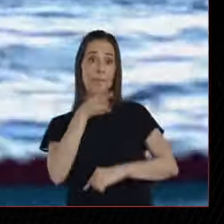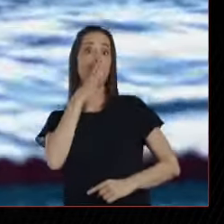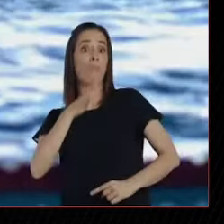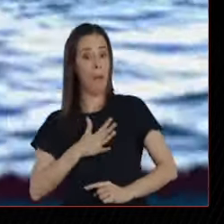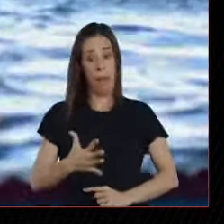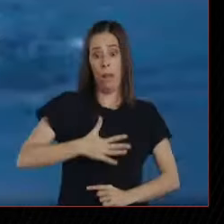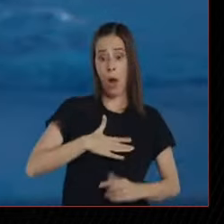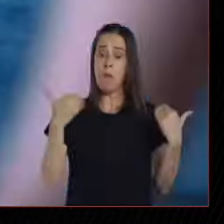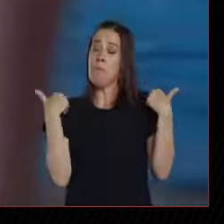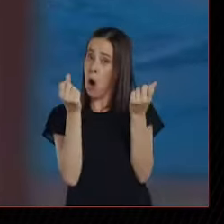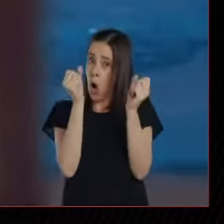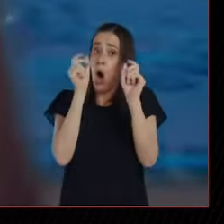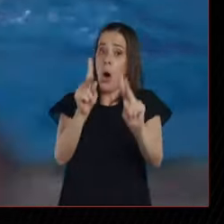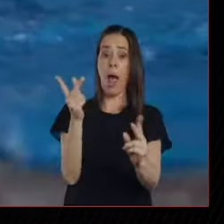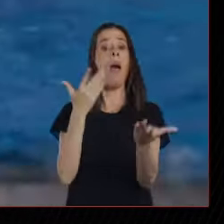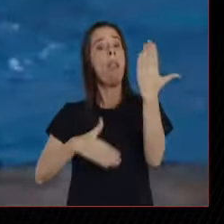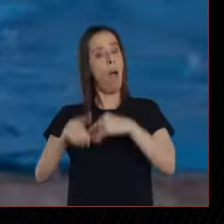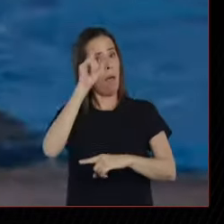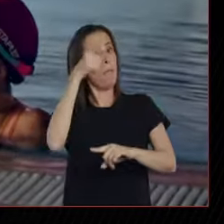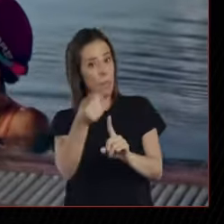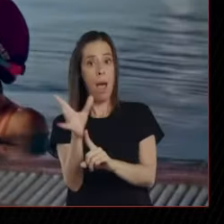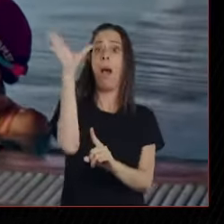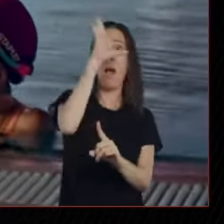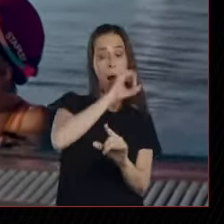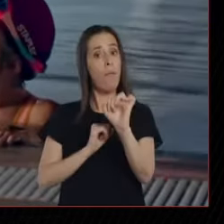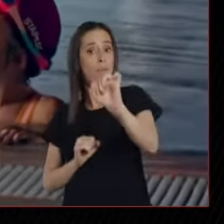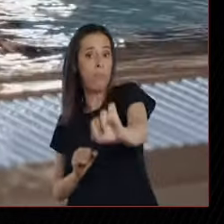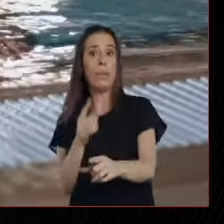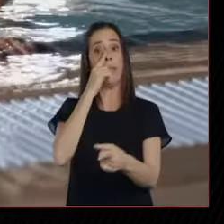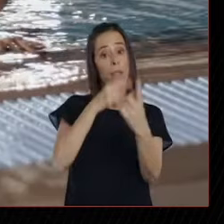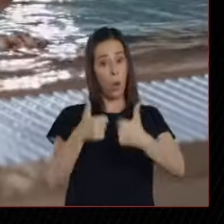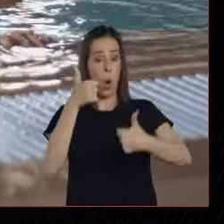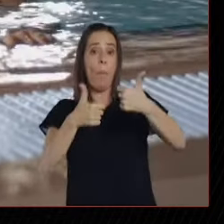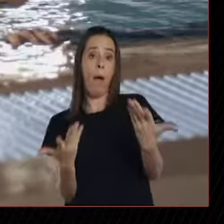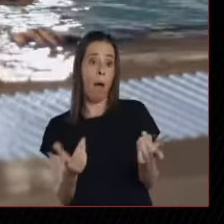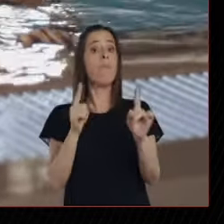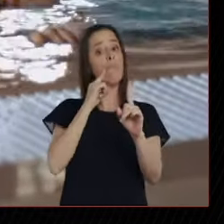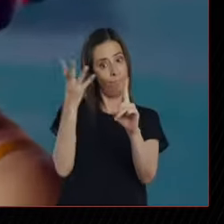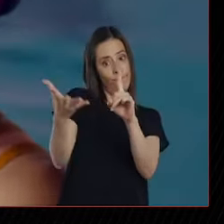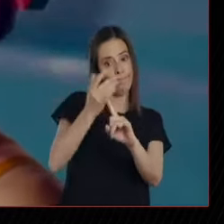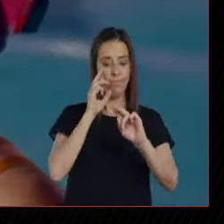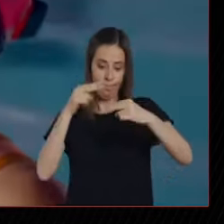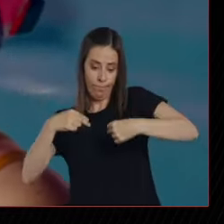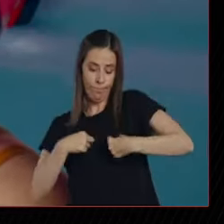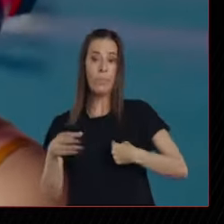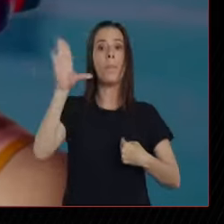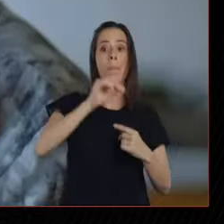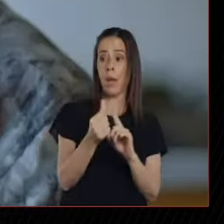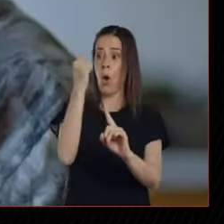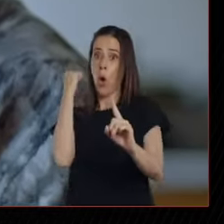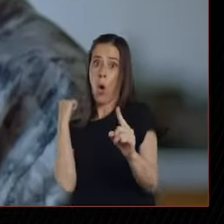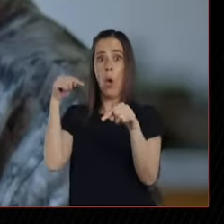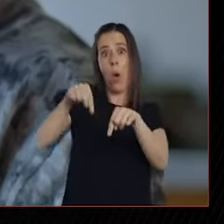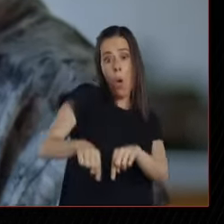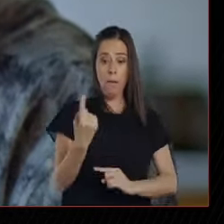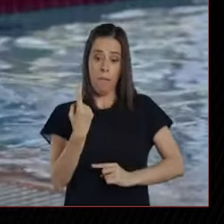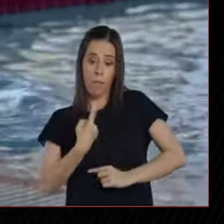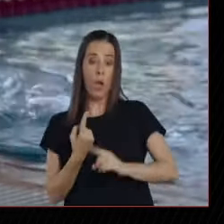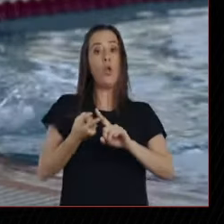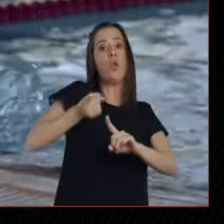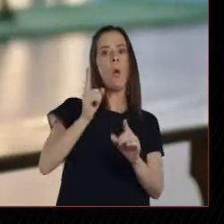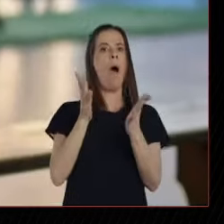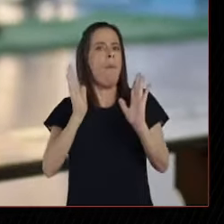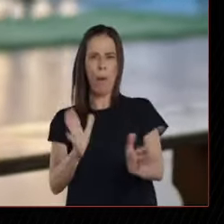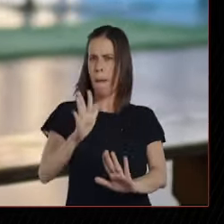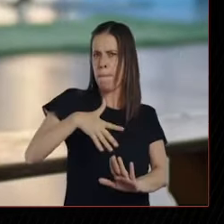disseres que não queres a ginástica, ok, mas a saber nadar tens que ser campeã. Sem competição é sobre vencer o teu eu. Ser mais do que ontem é sobre ser. E não,